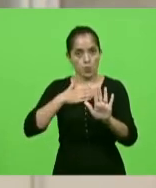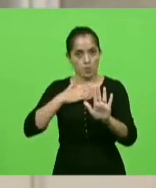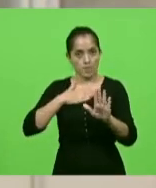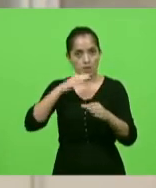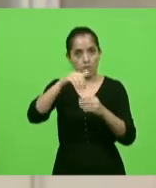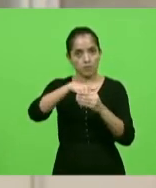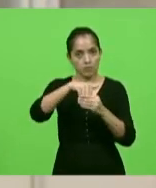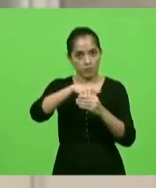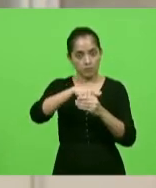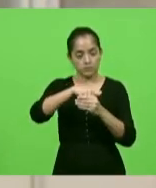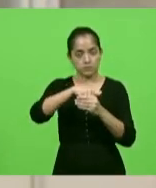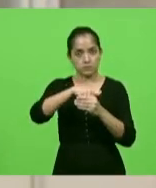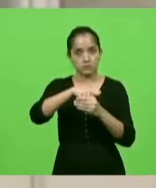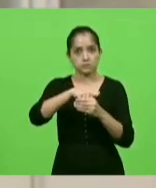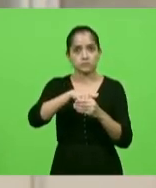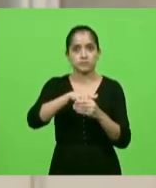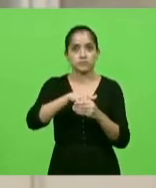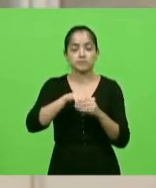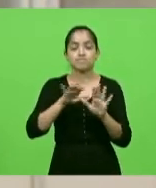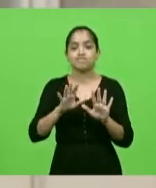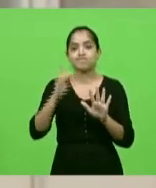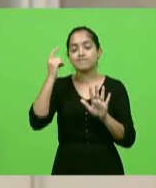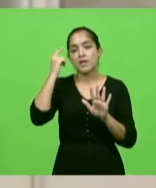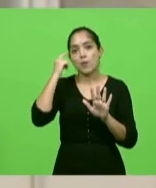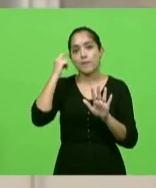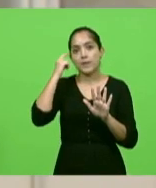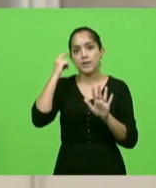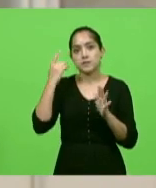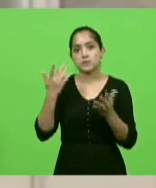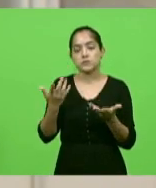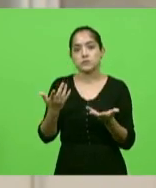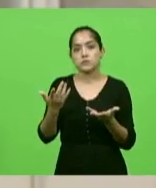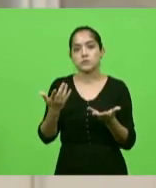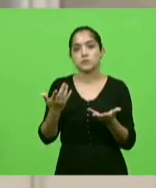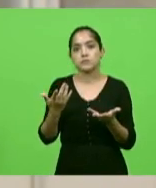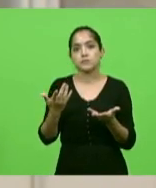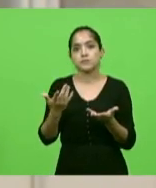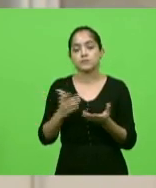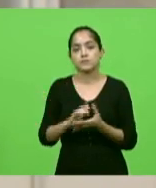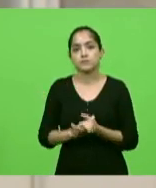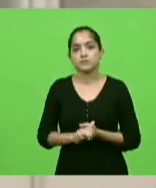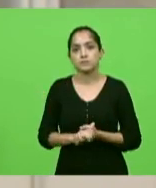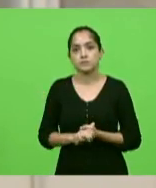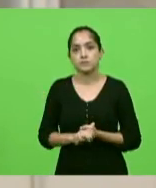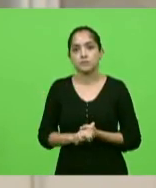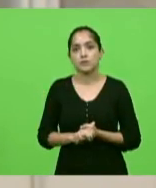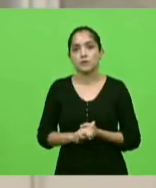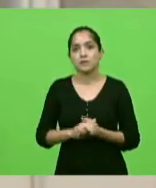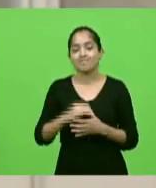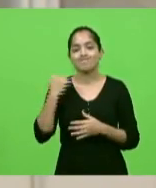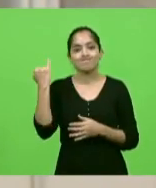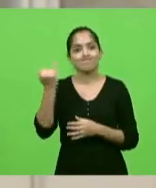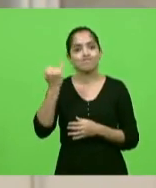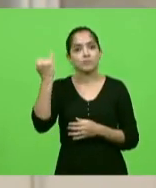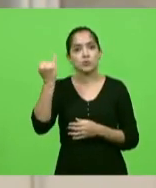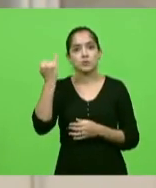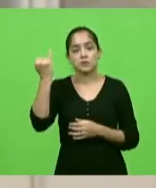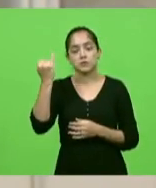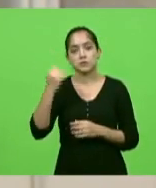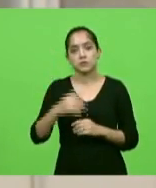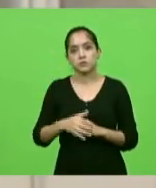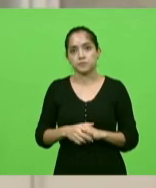o meu voto eu penso ser é fundamental